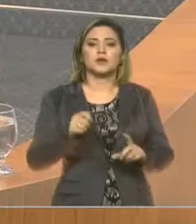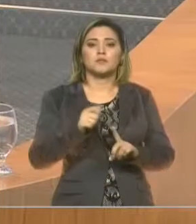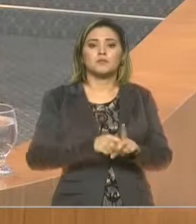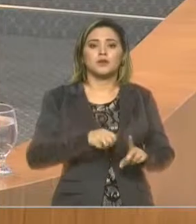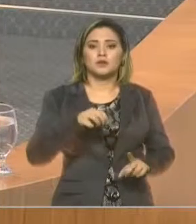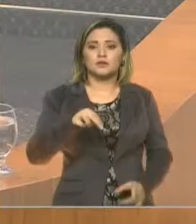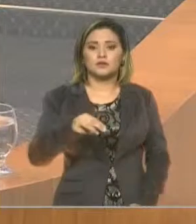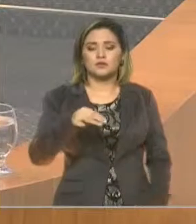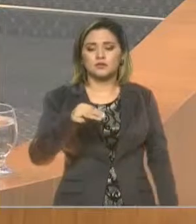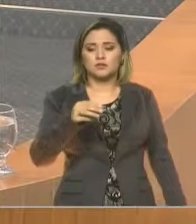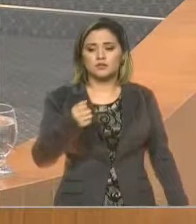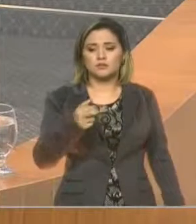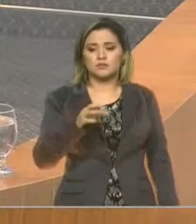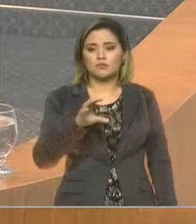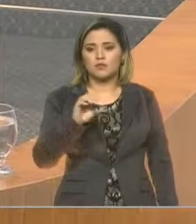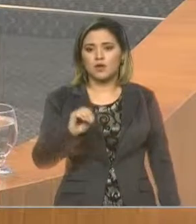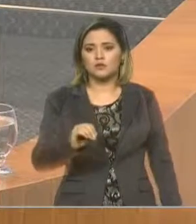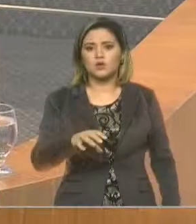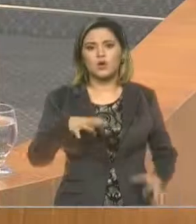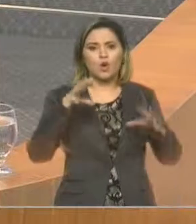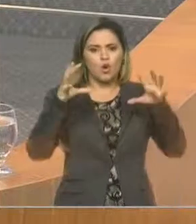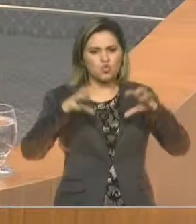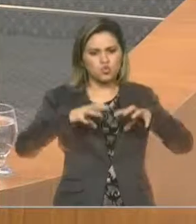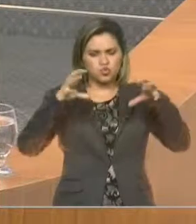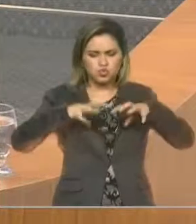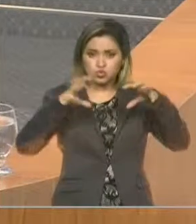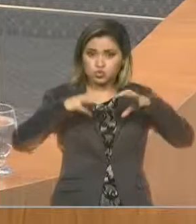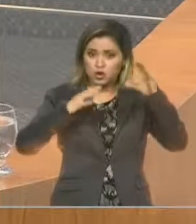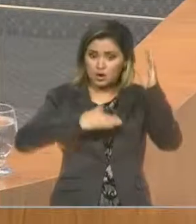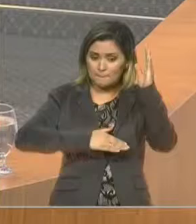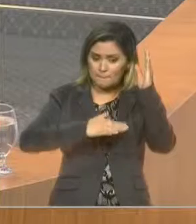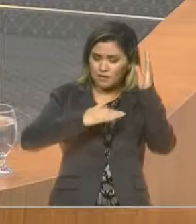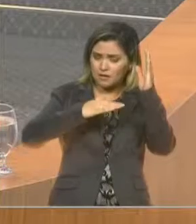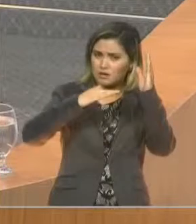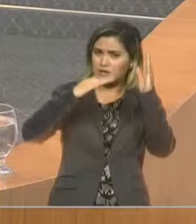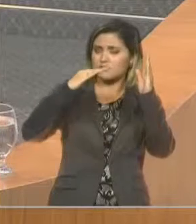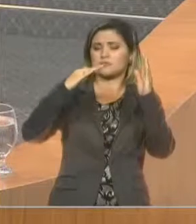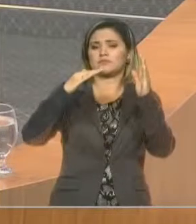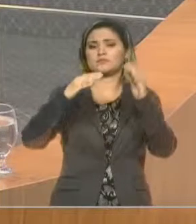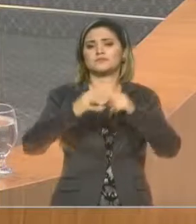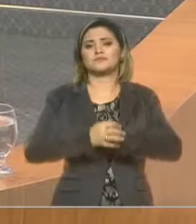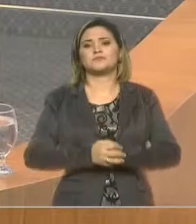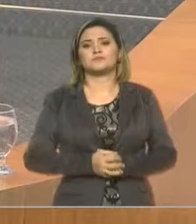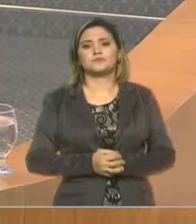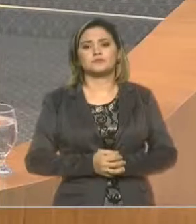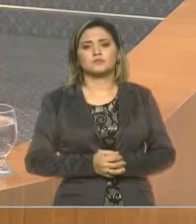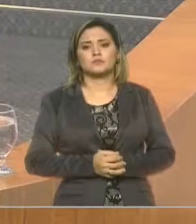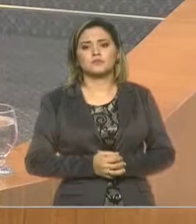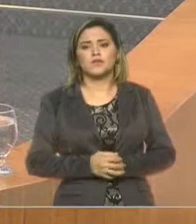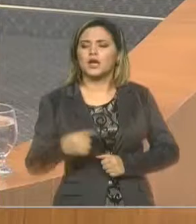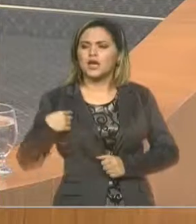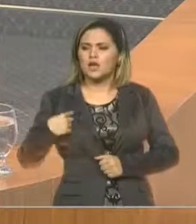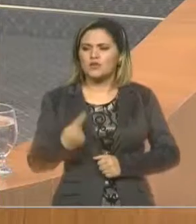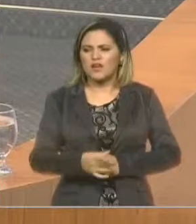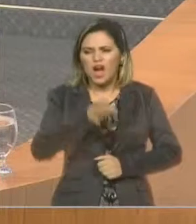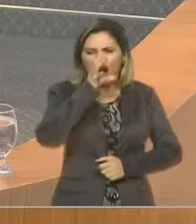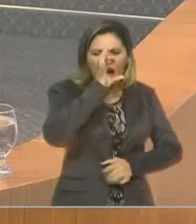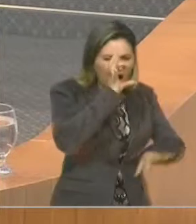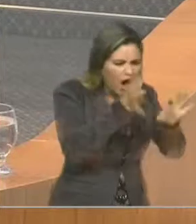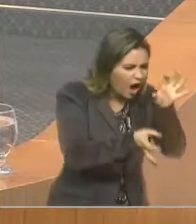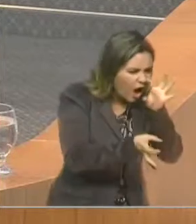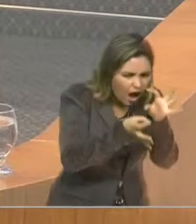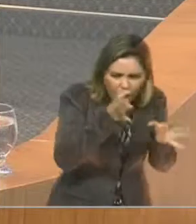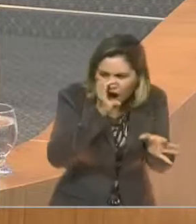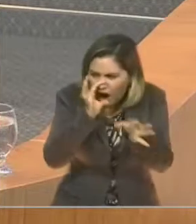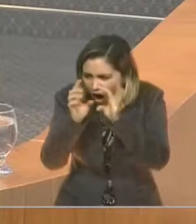história. E mais do que subir aqui para apontar culpado, como muitos fazem, chega o momento em que a classe